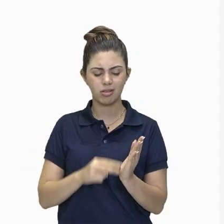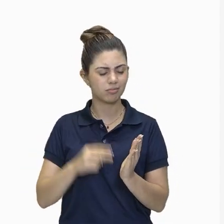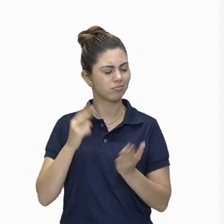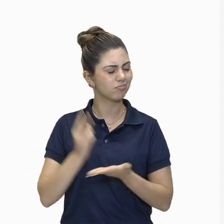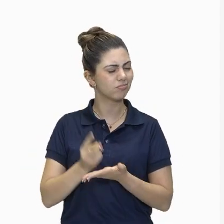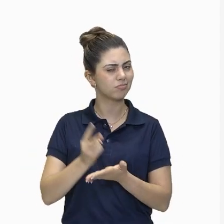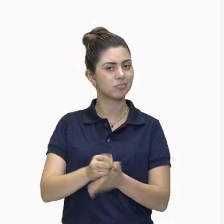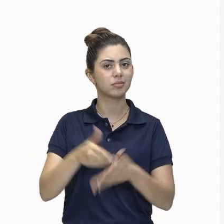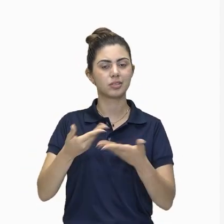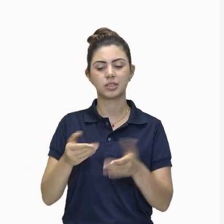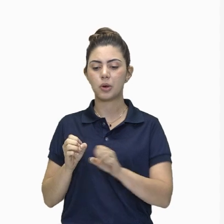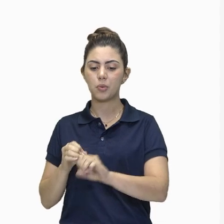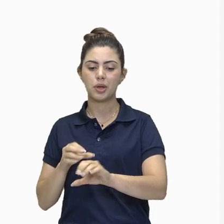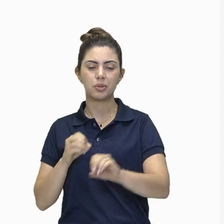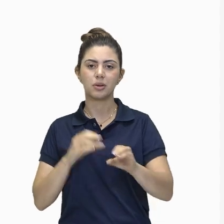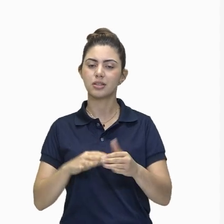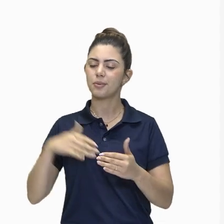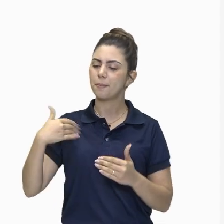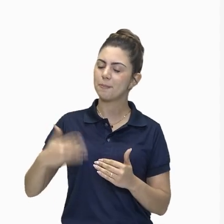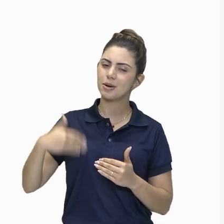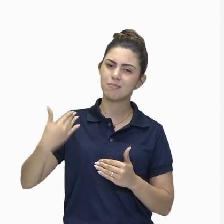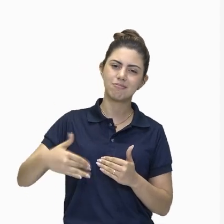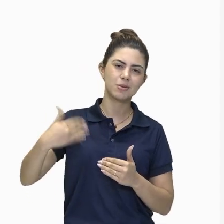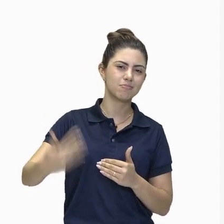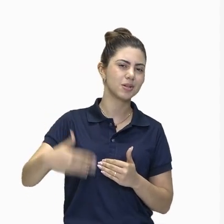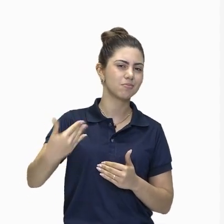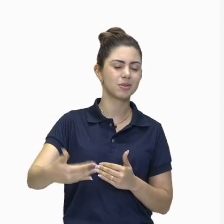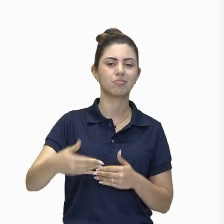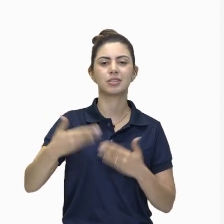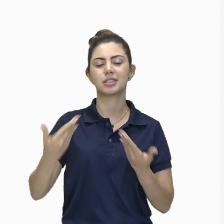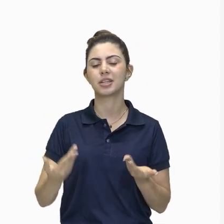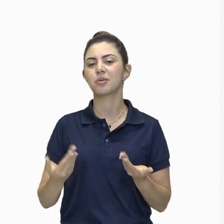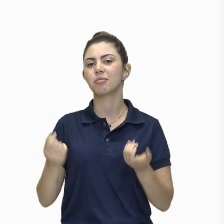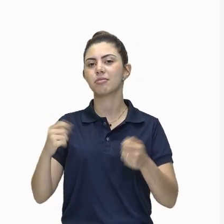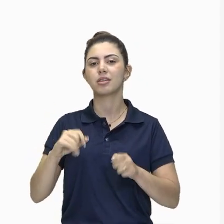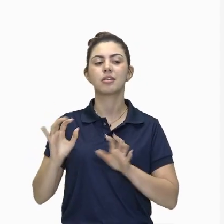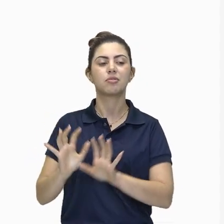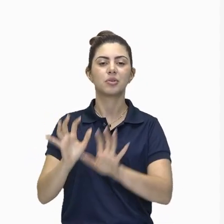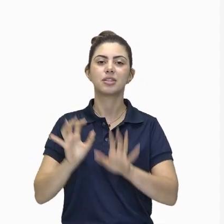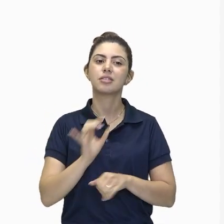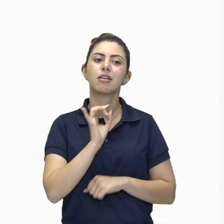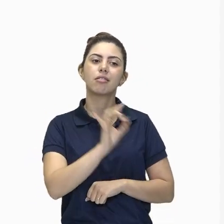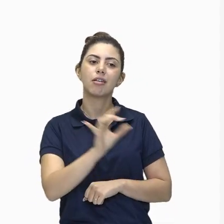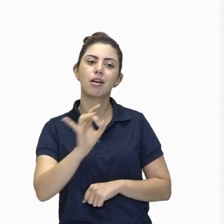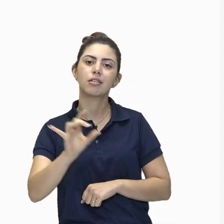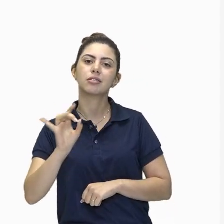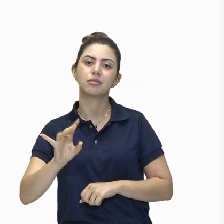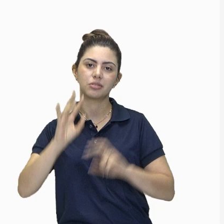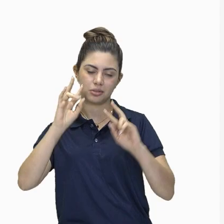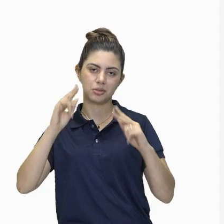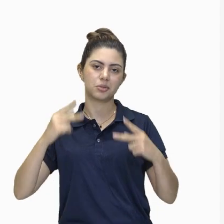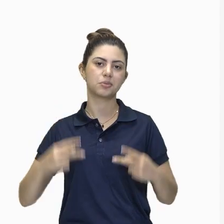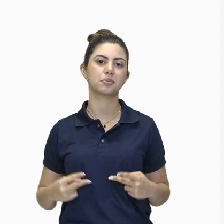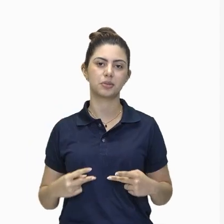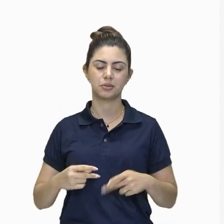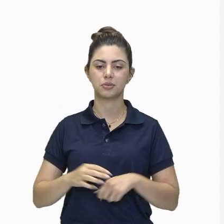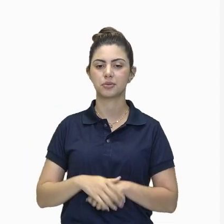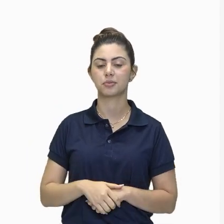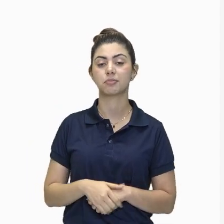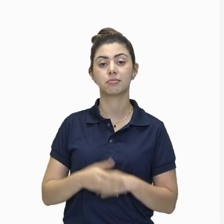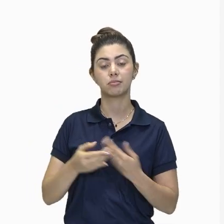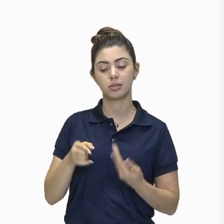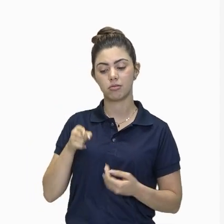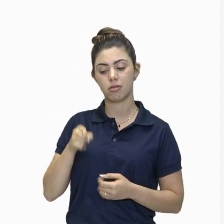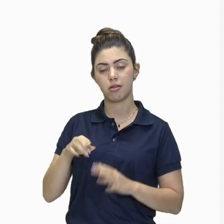um movimento contínuo que forma cada um de nós como pessoas. O papel da